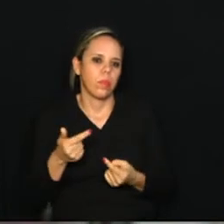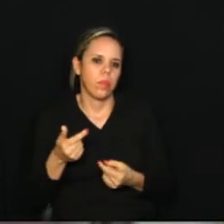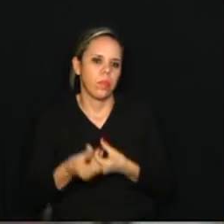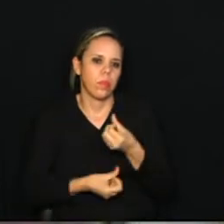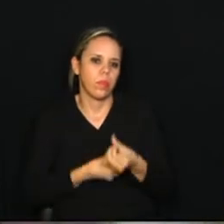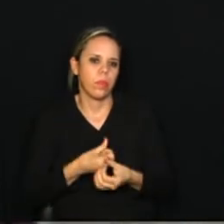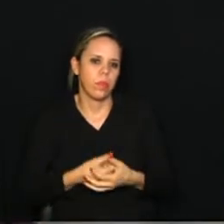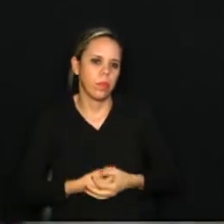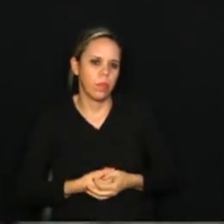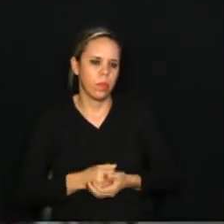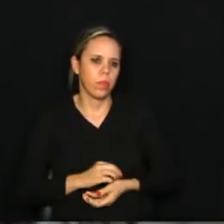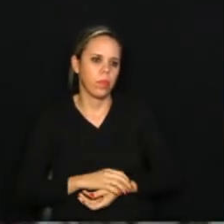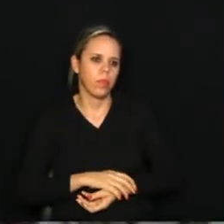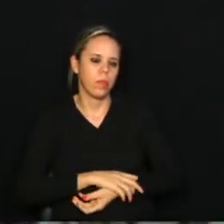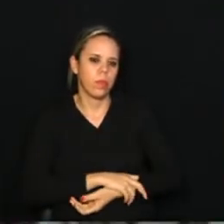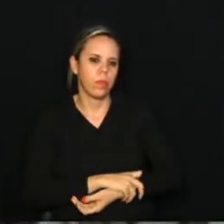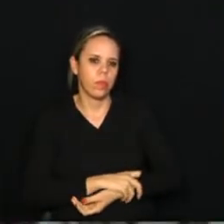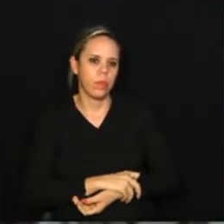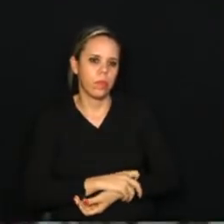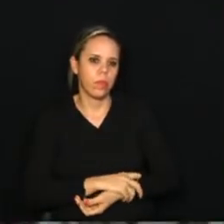semestre, né? Da